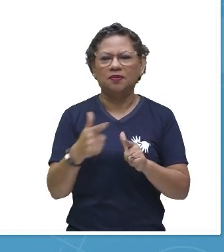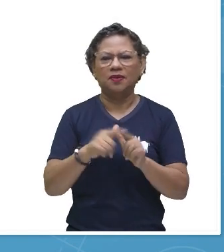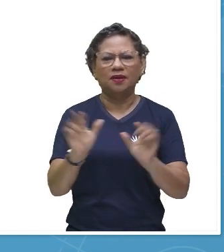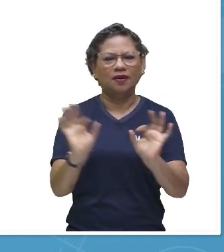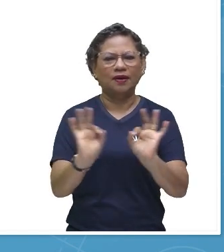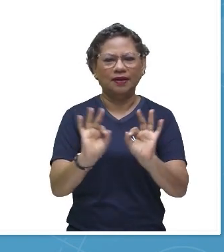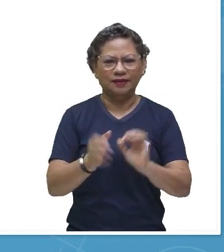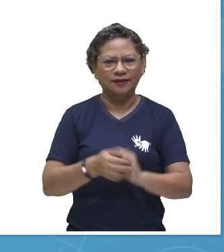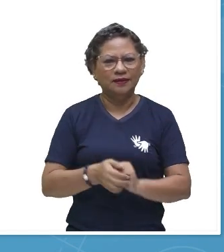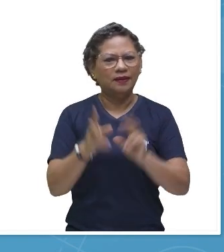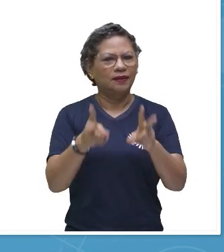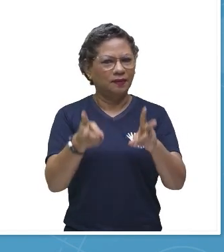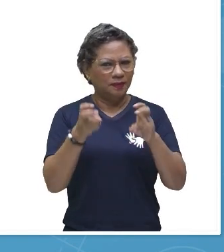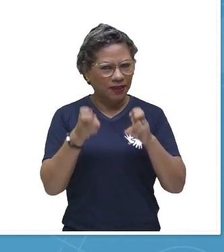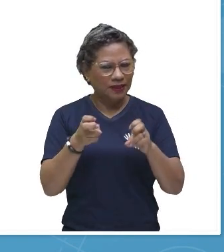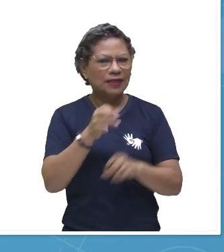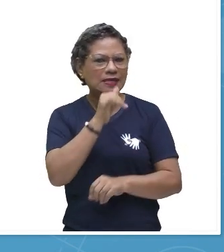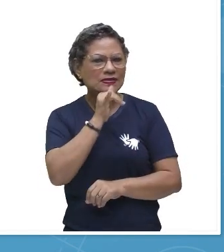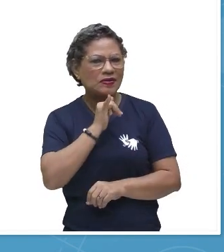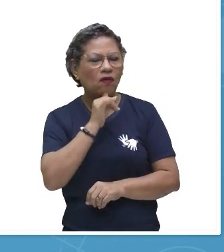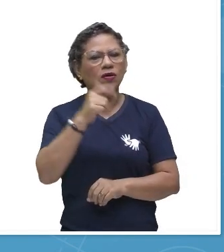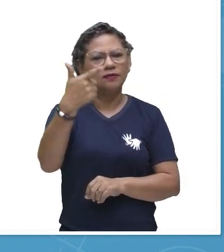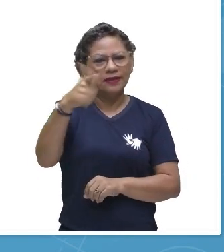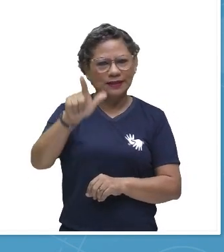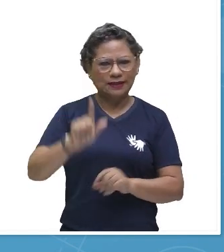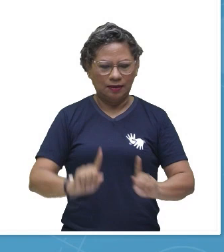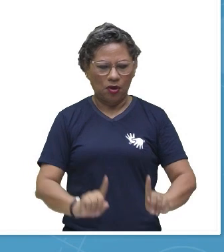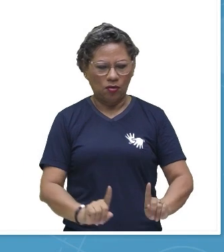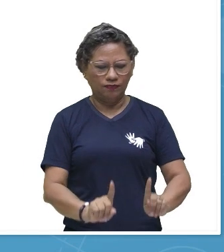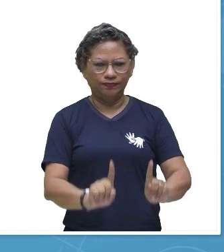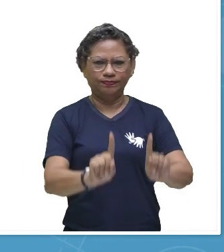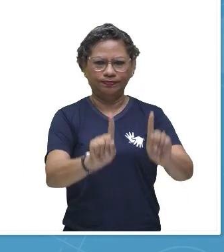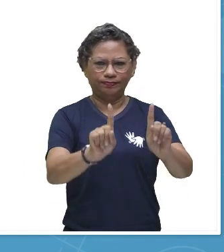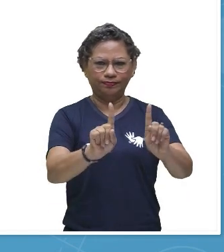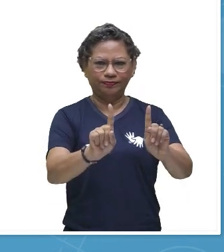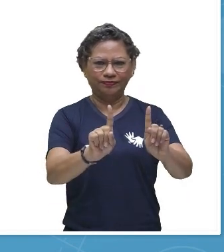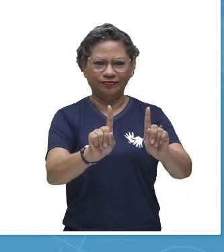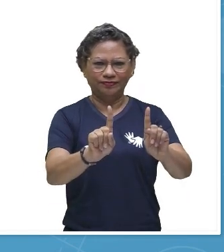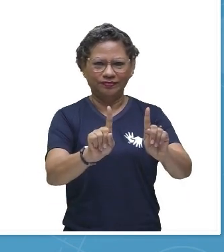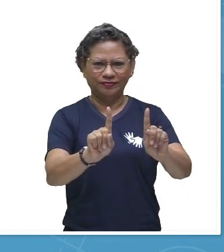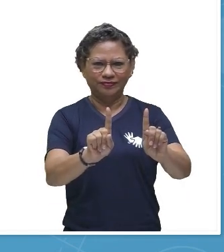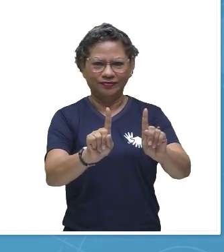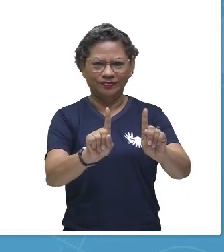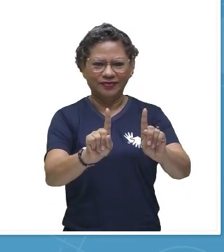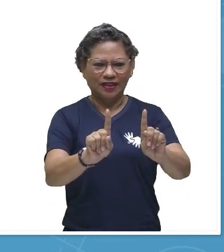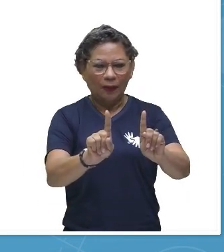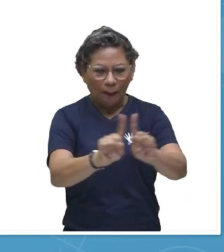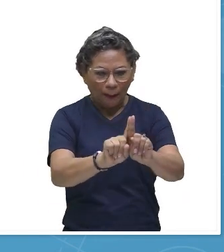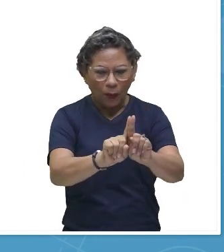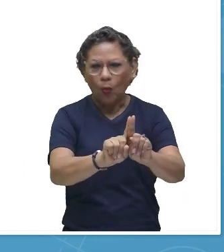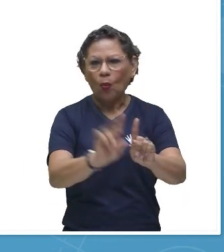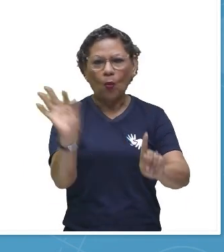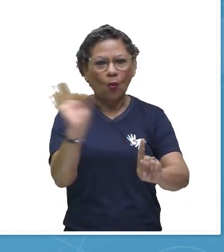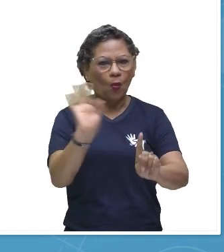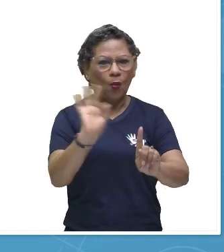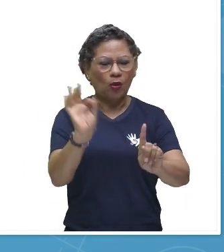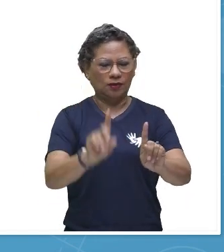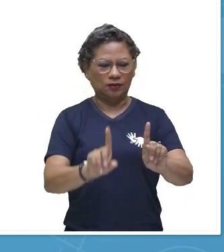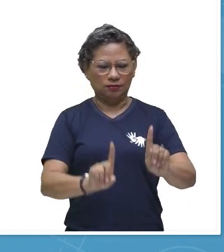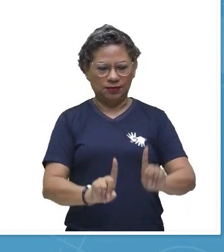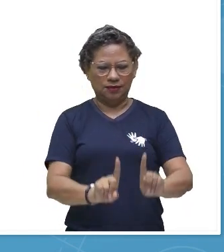Olha só, essas duas retas aqui, elas são paralelas, elas nunca vão se encontrar.